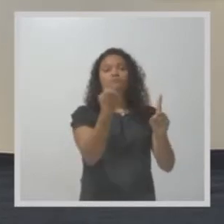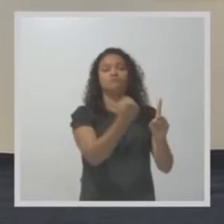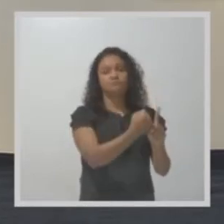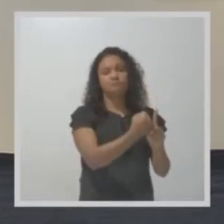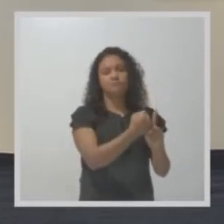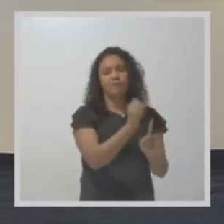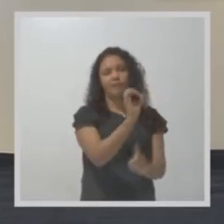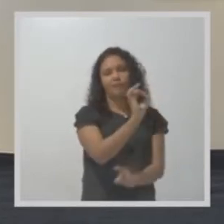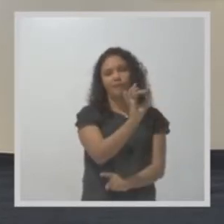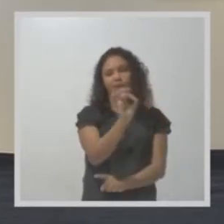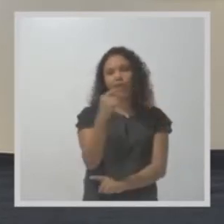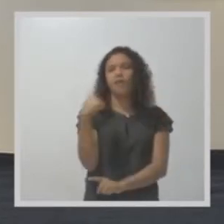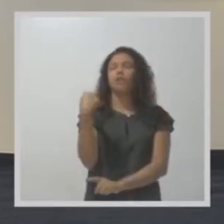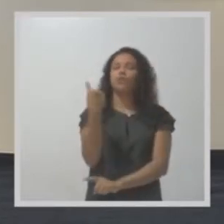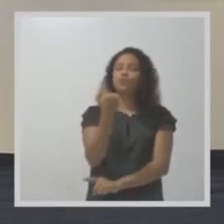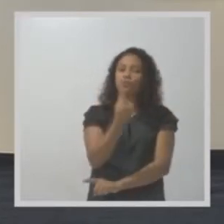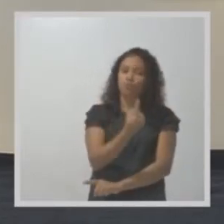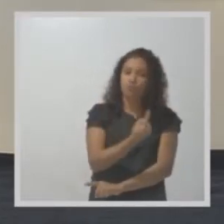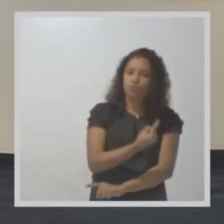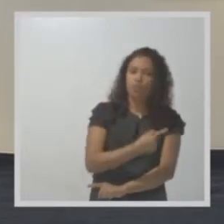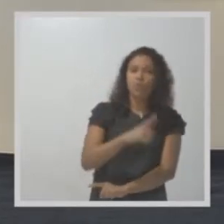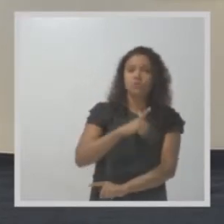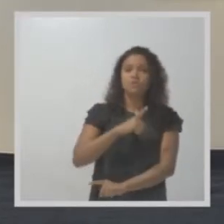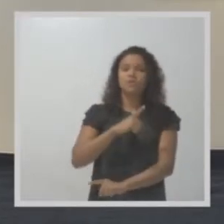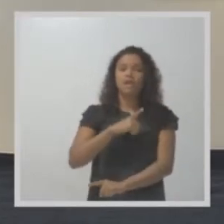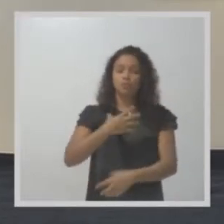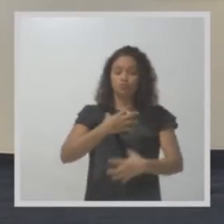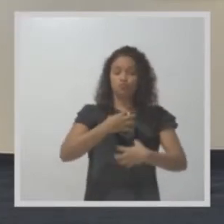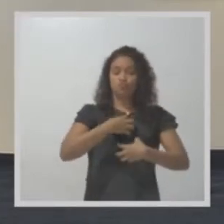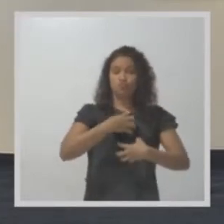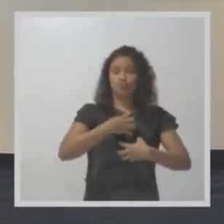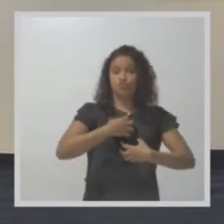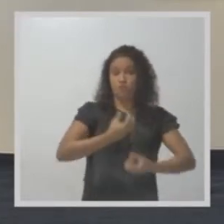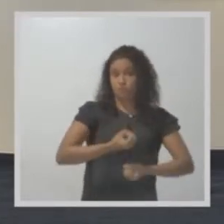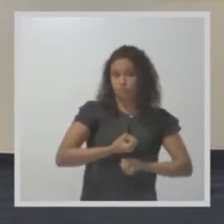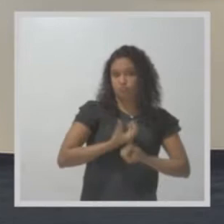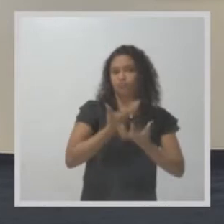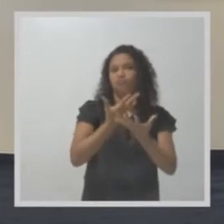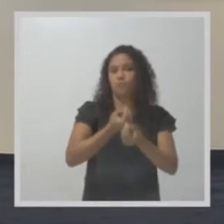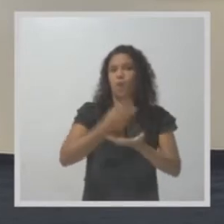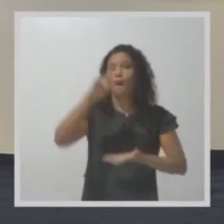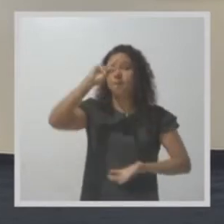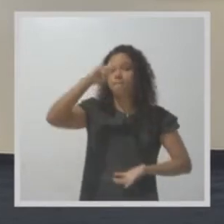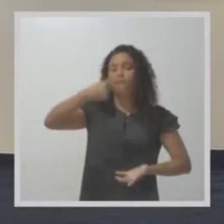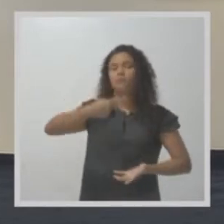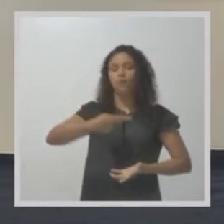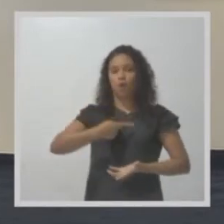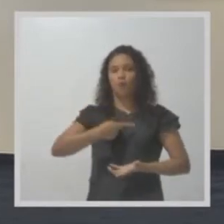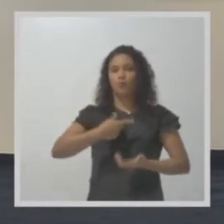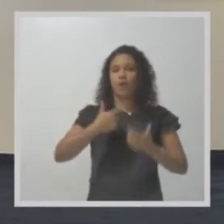um de nós, sujeitos, temos a nossa forma de nos expressarmos, a